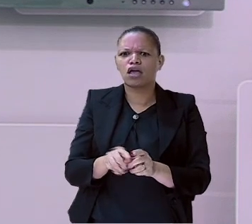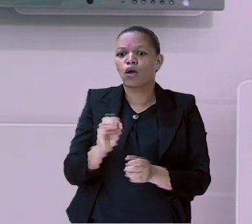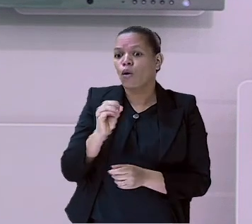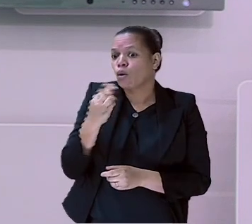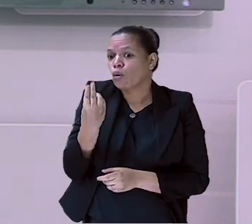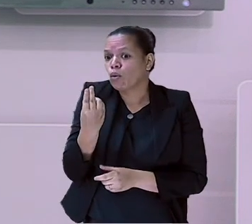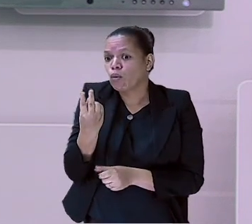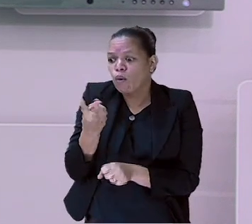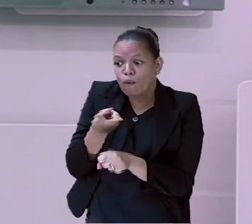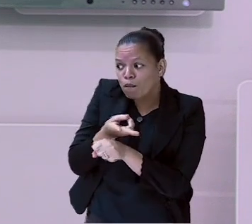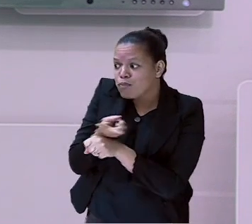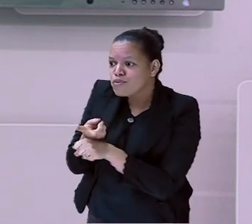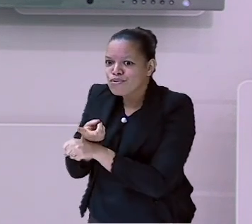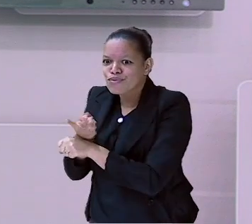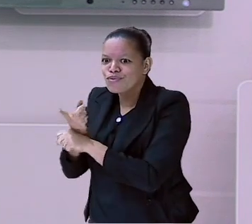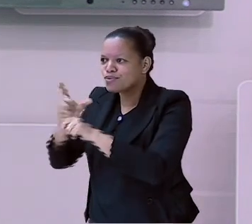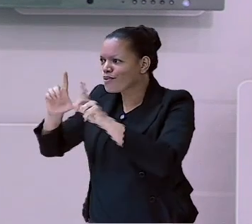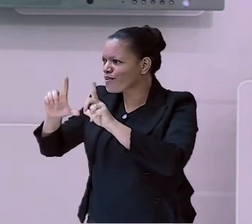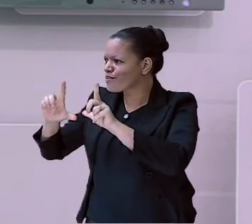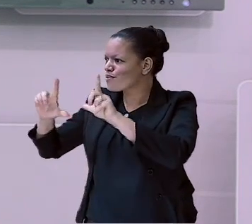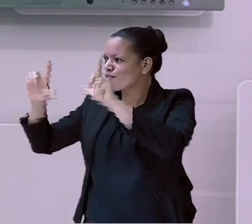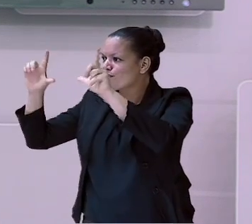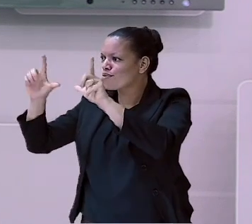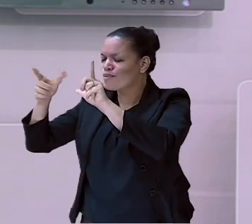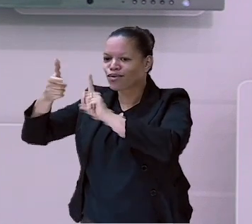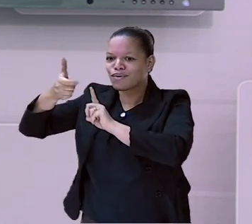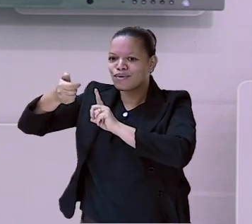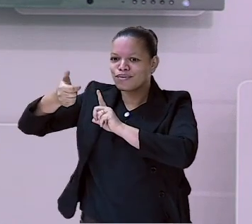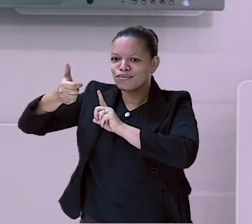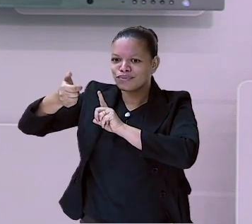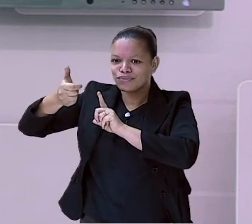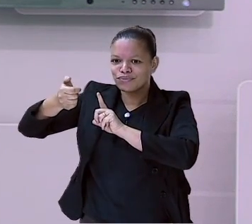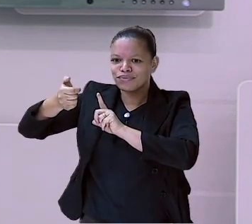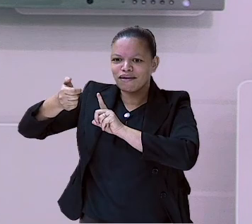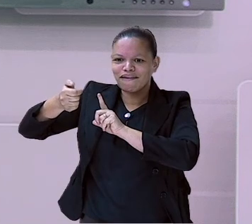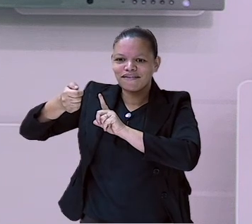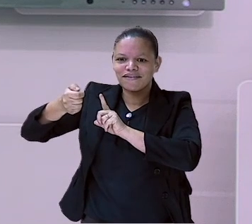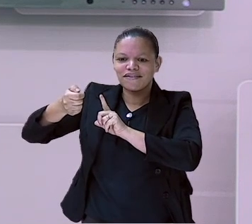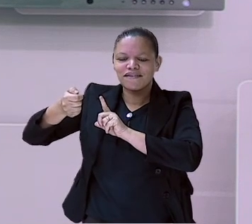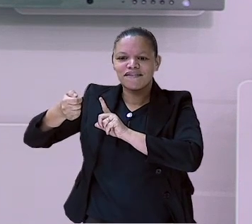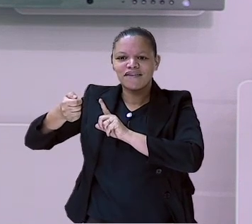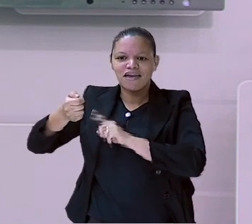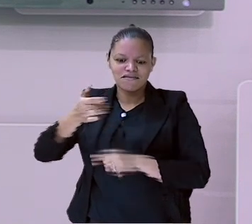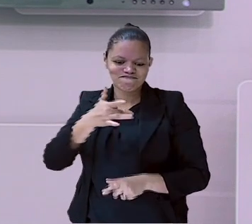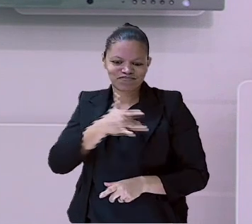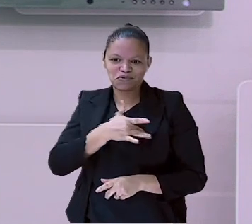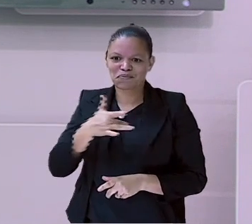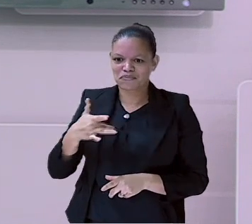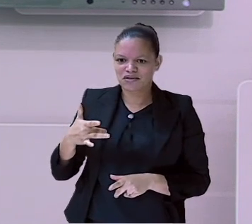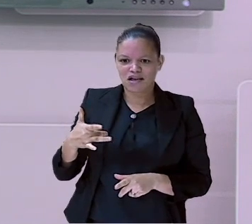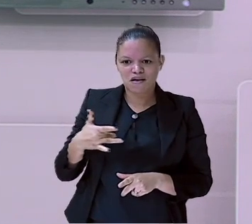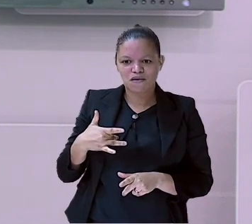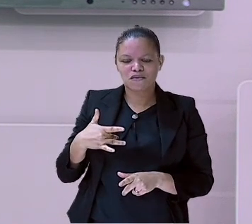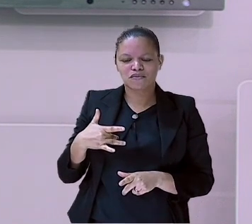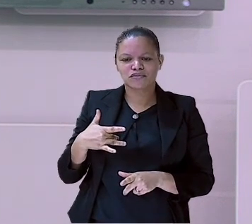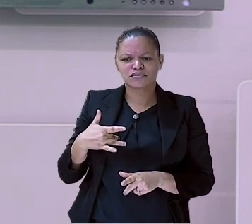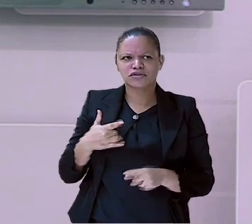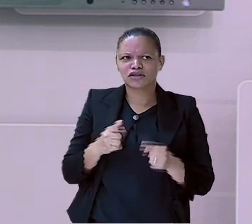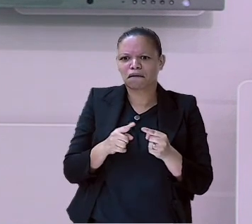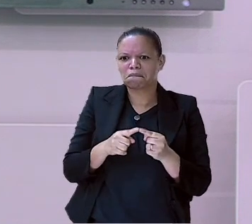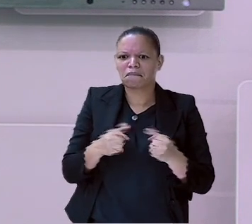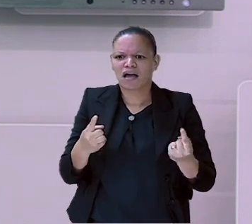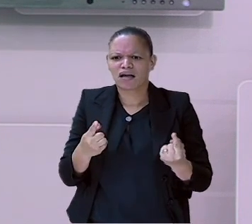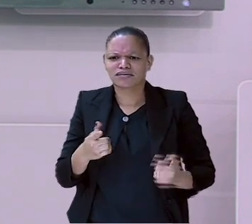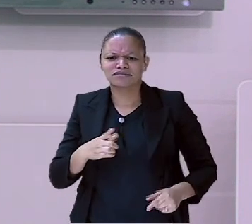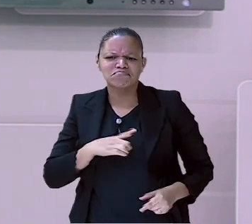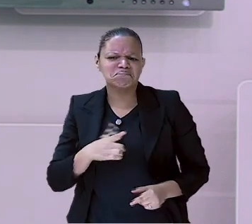televisão que passe aí algo interessante sobre a saúde. Ou caso você não tenha nenhuma dessas possibilidades,